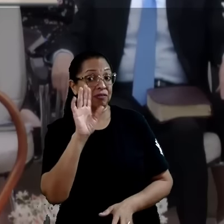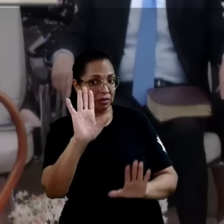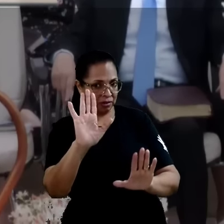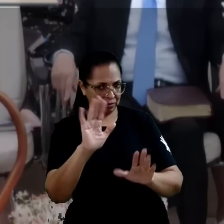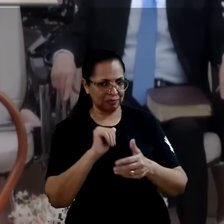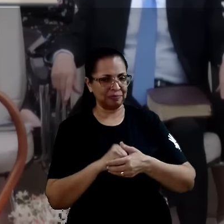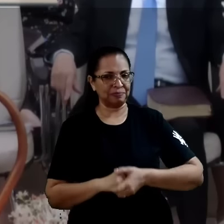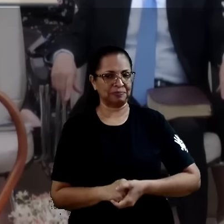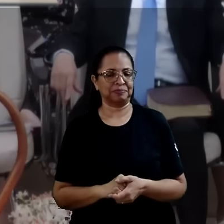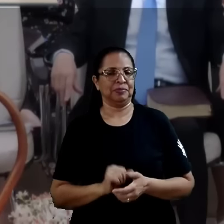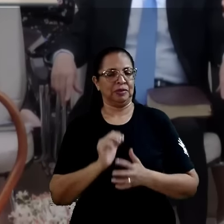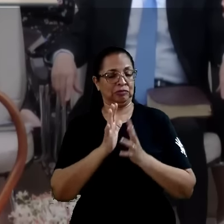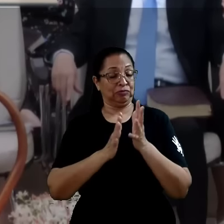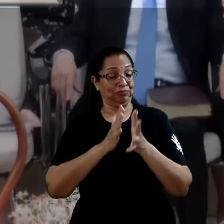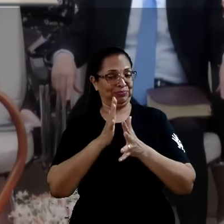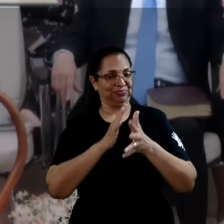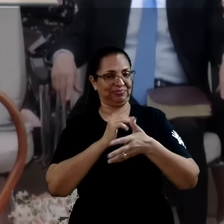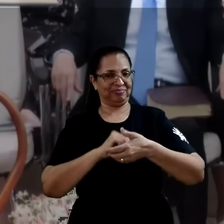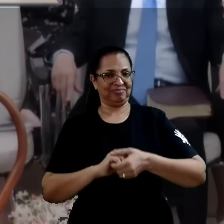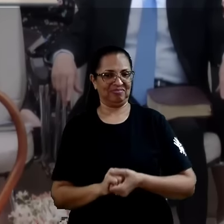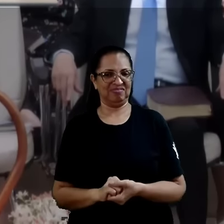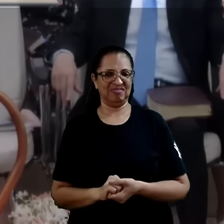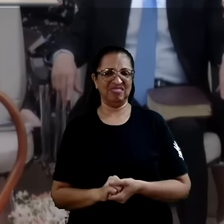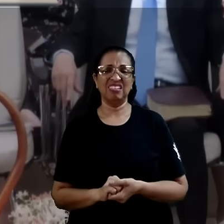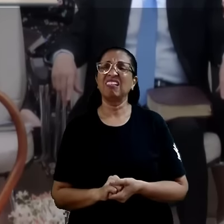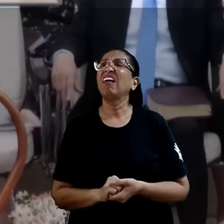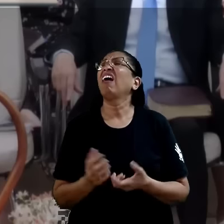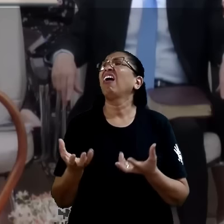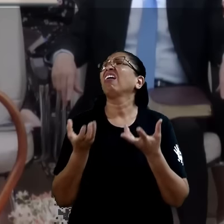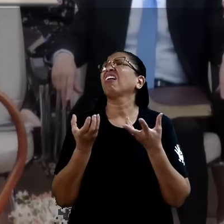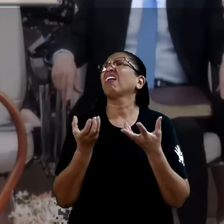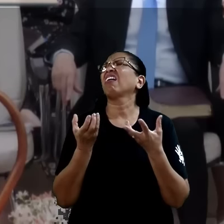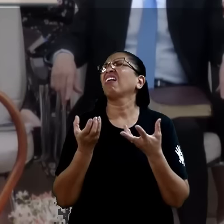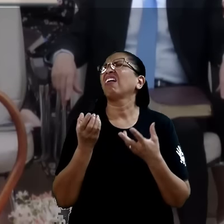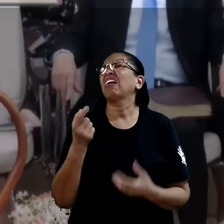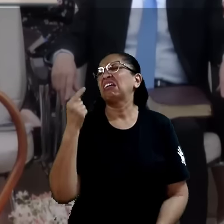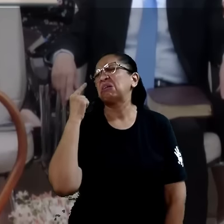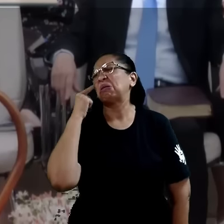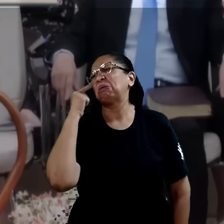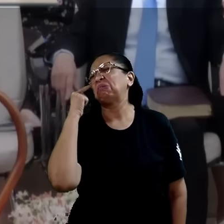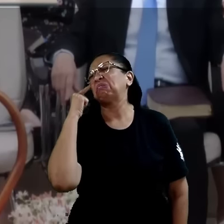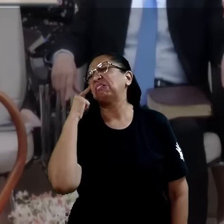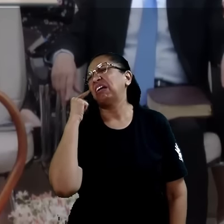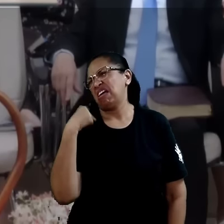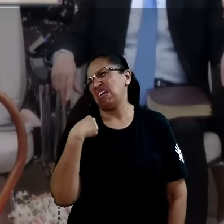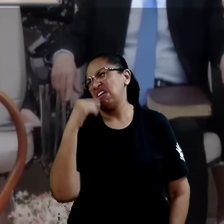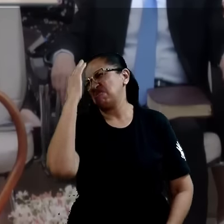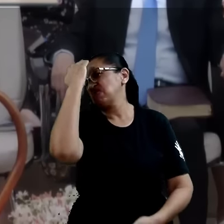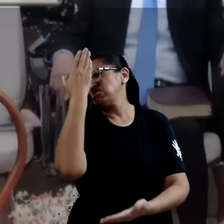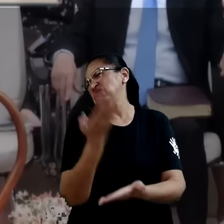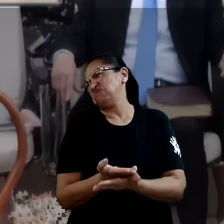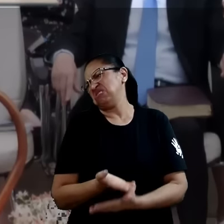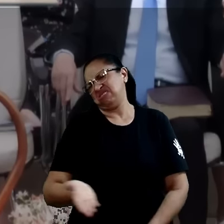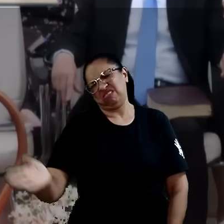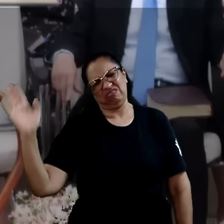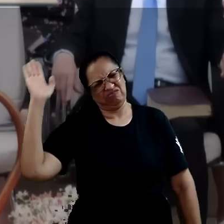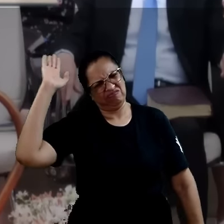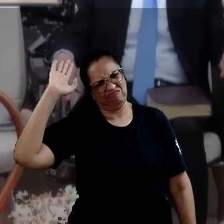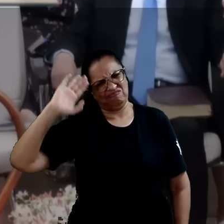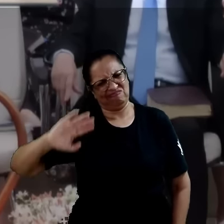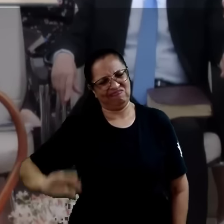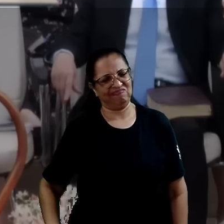ver não acredito nessas coisas eu quero ver e Deus me deu